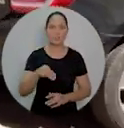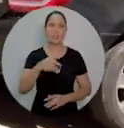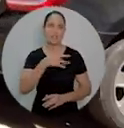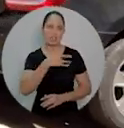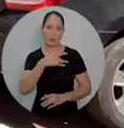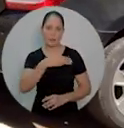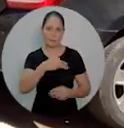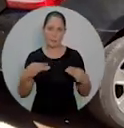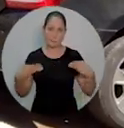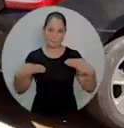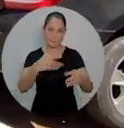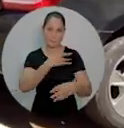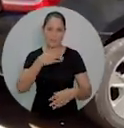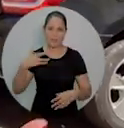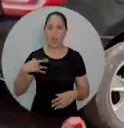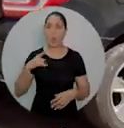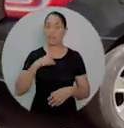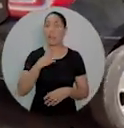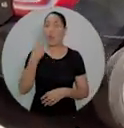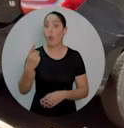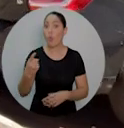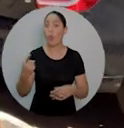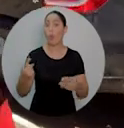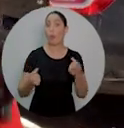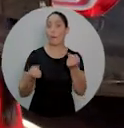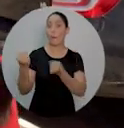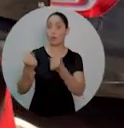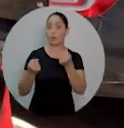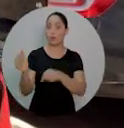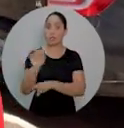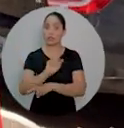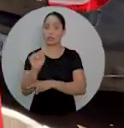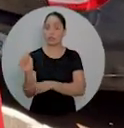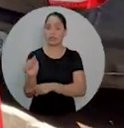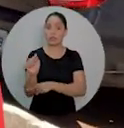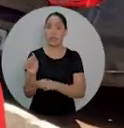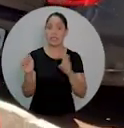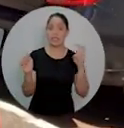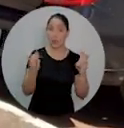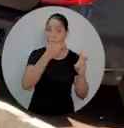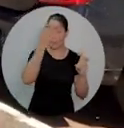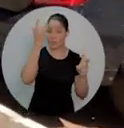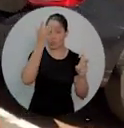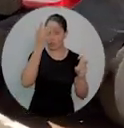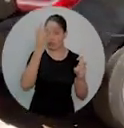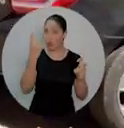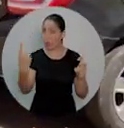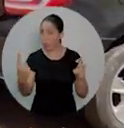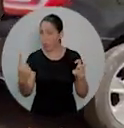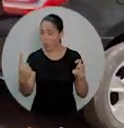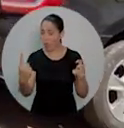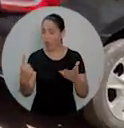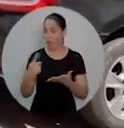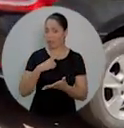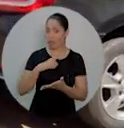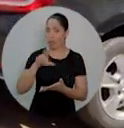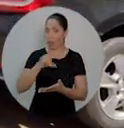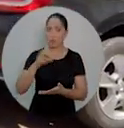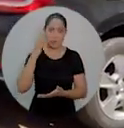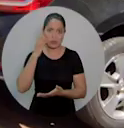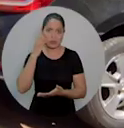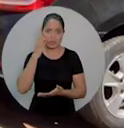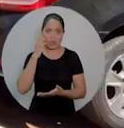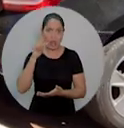apontou que um motorista a cada 5 condutores assume que usa o celular ao volante. A gente sabe que é